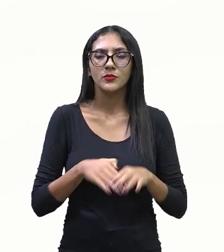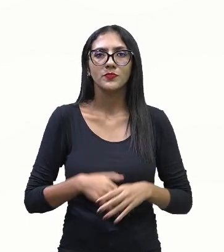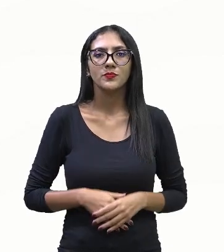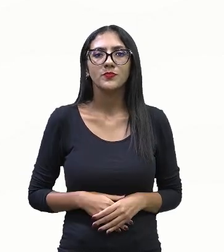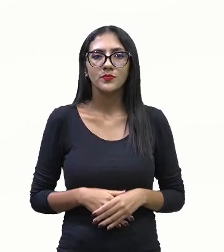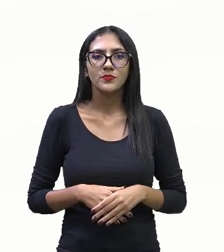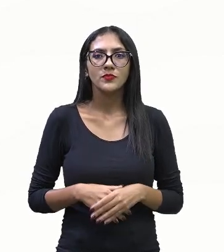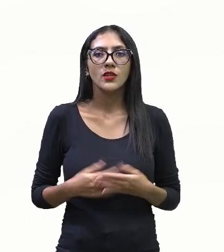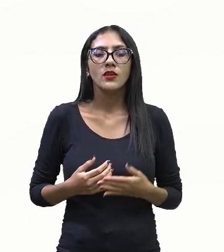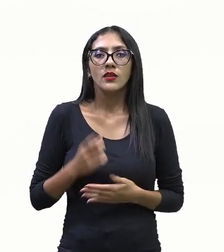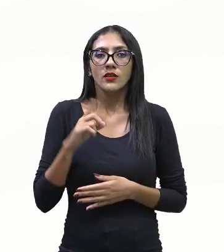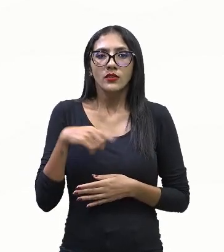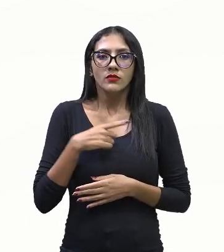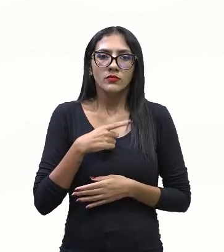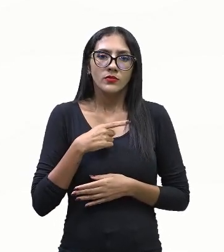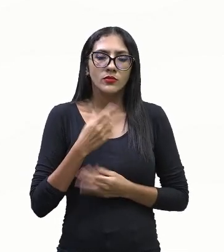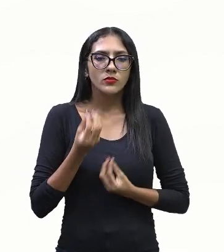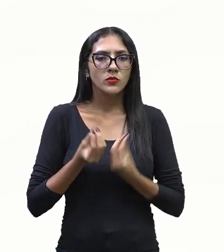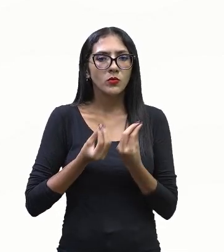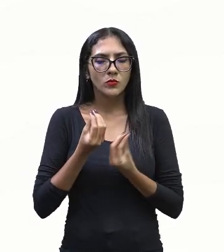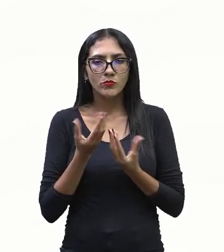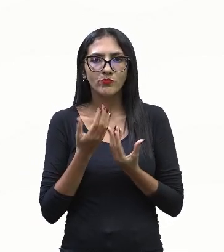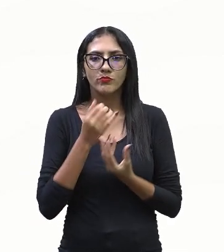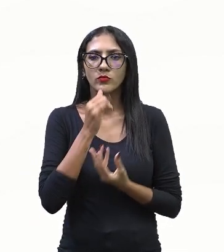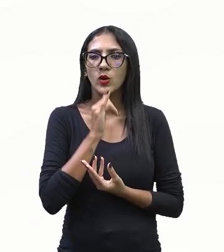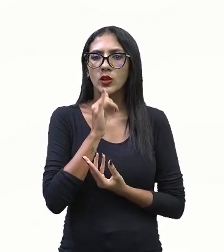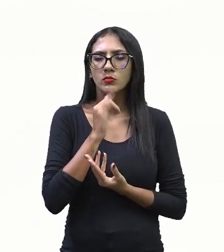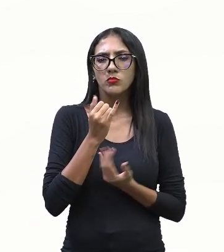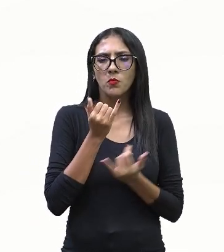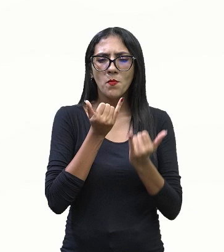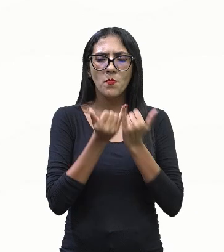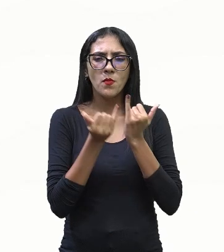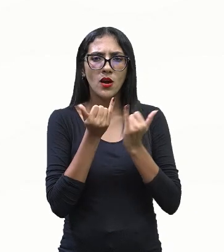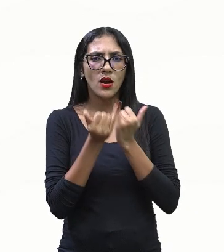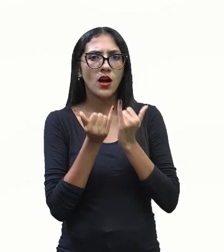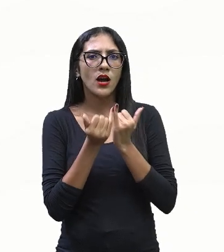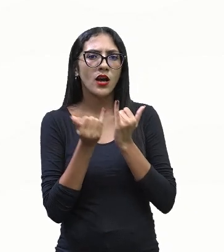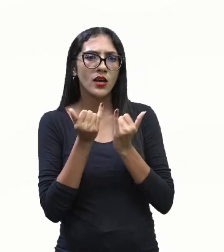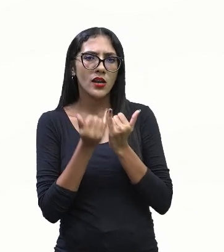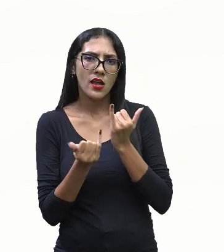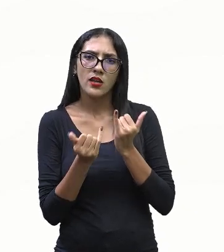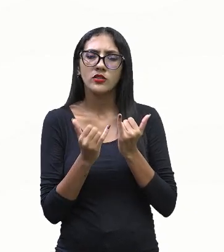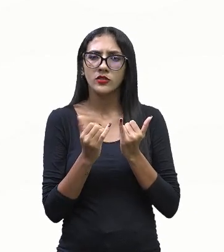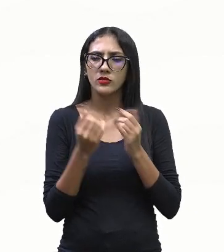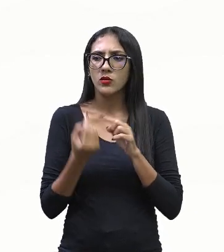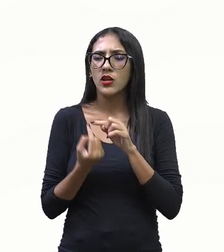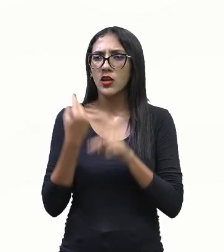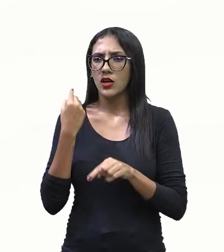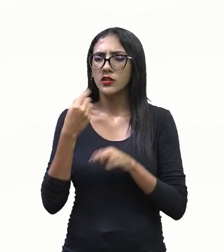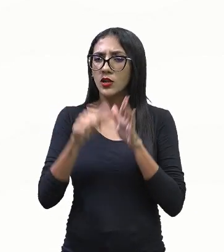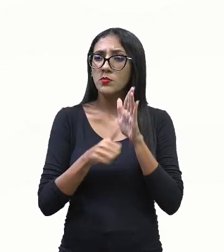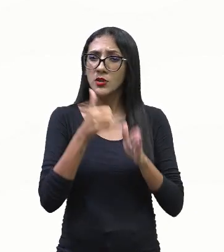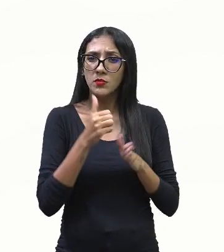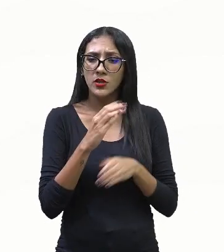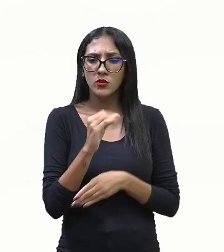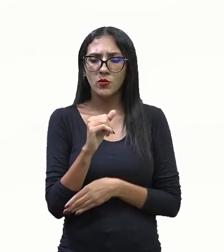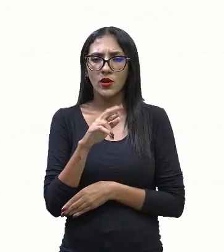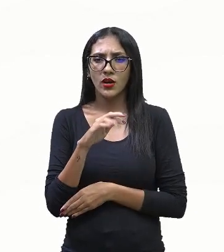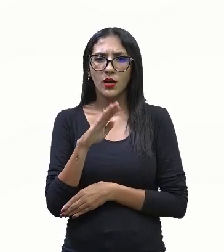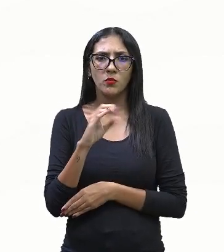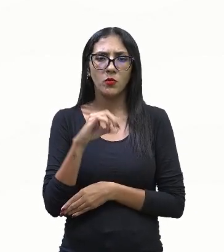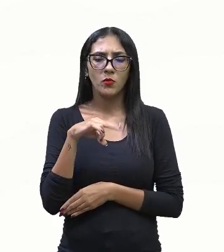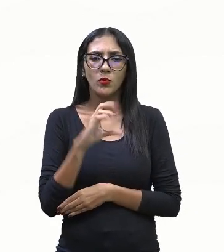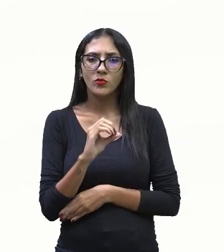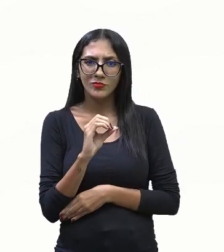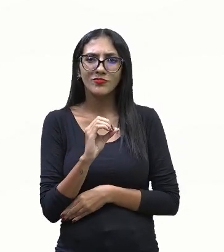Ele acaba, em termos, né, se parecendo muito com o ciclo do carbono, porque ele também, se a gente